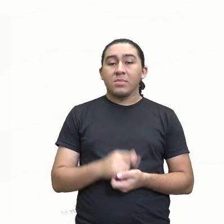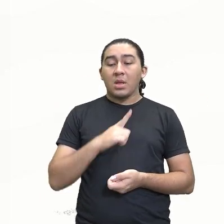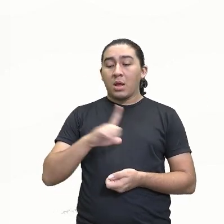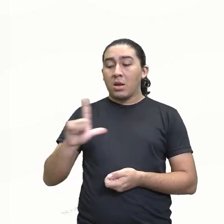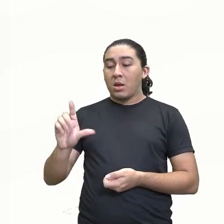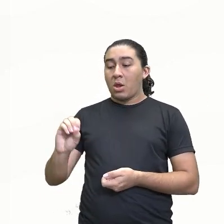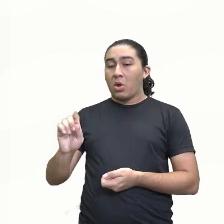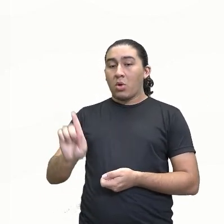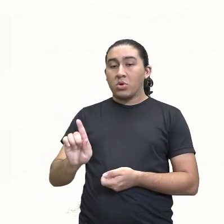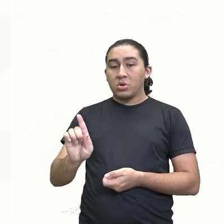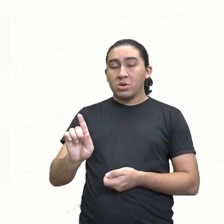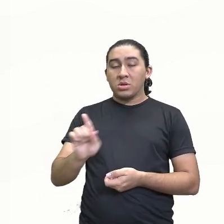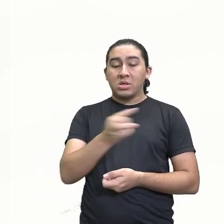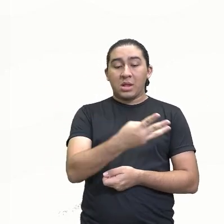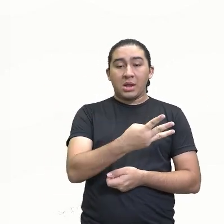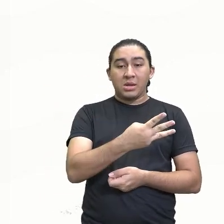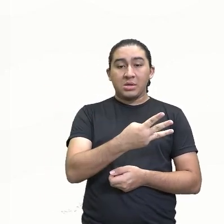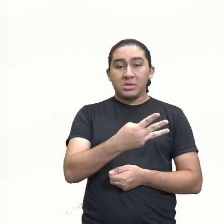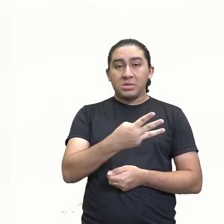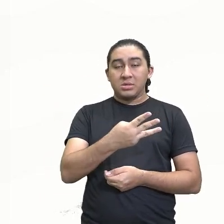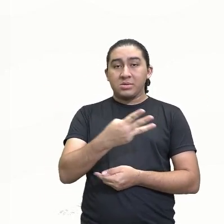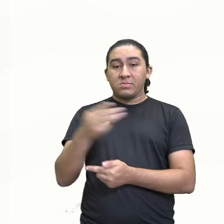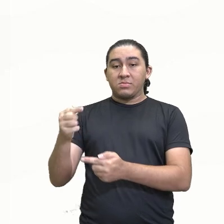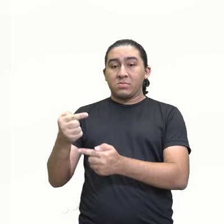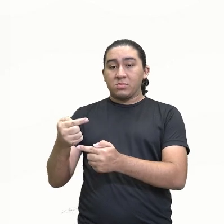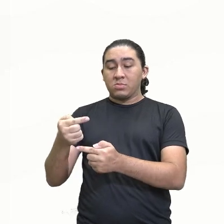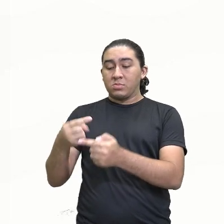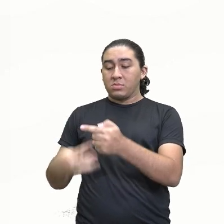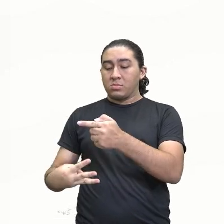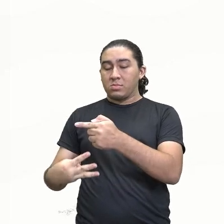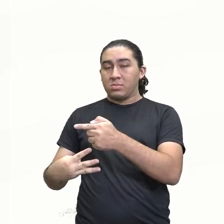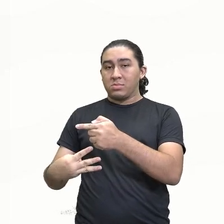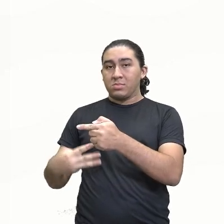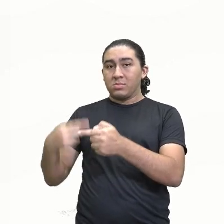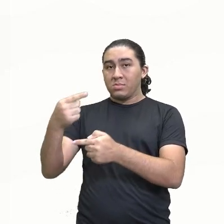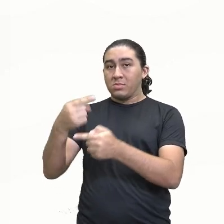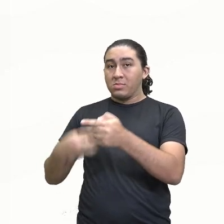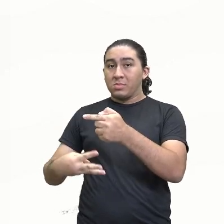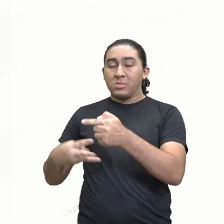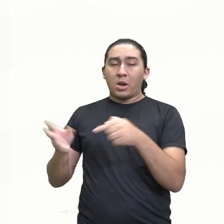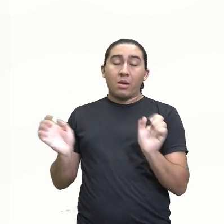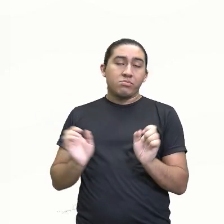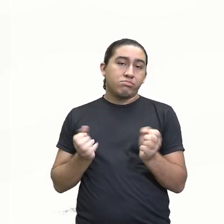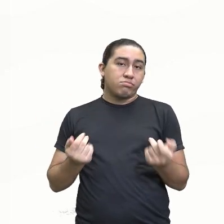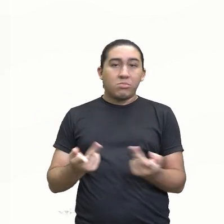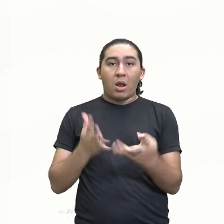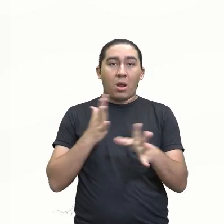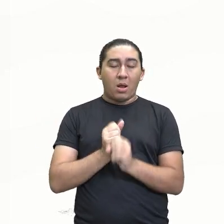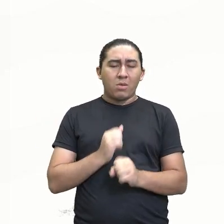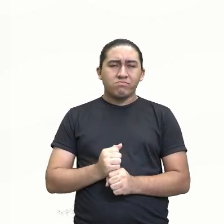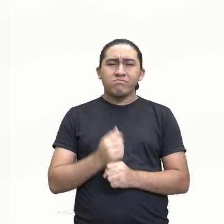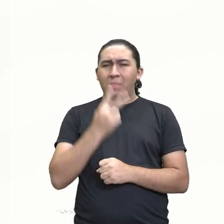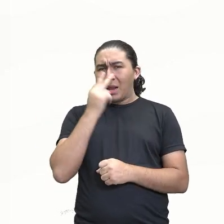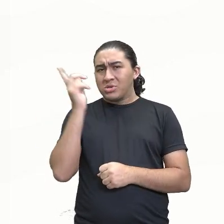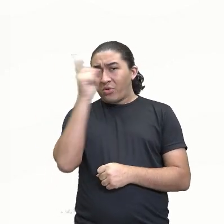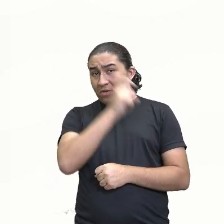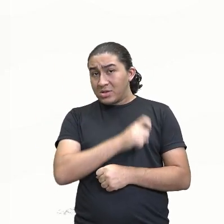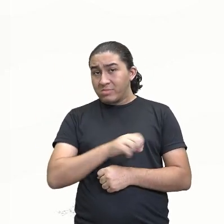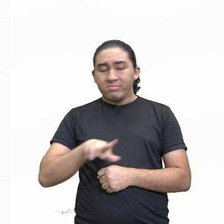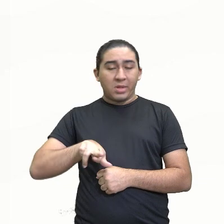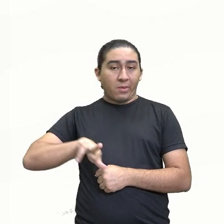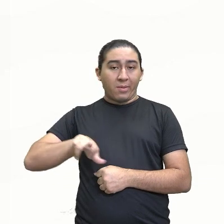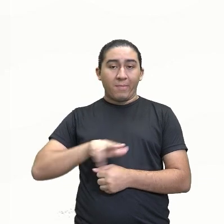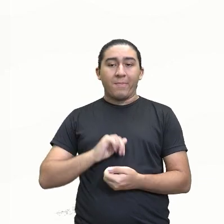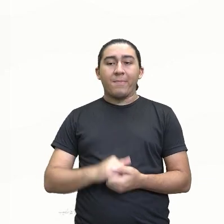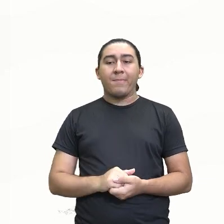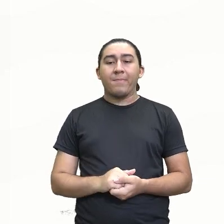de 3 numa base fracionária. Então, nós vamos fazer da mesma forma. Parece que é difícil, mas não é.